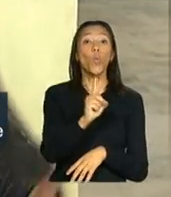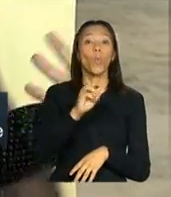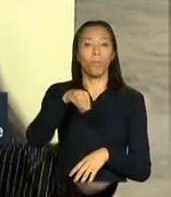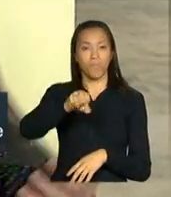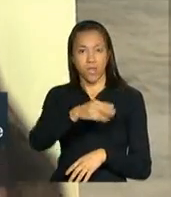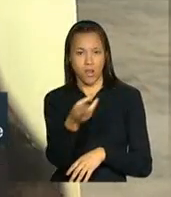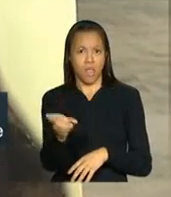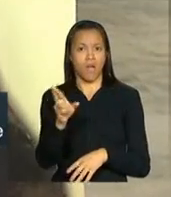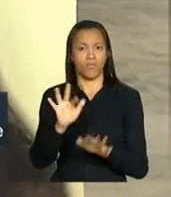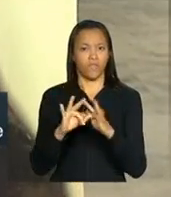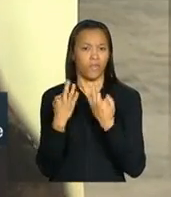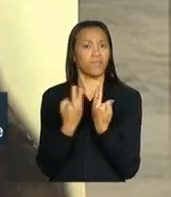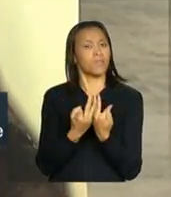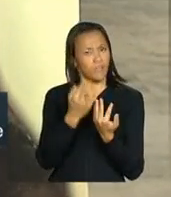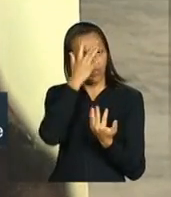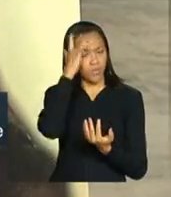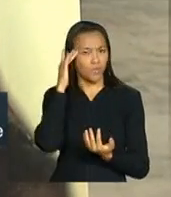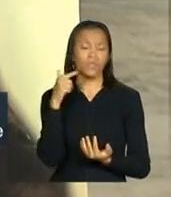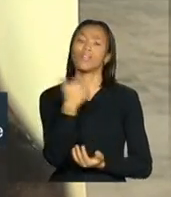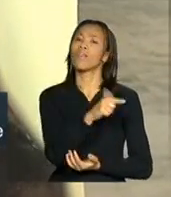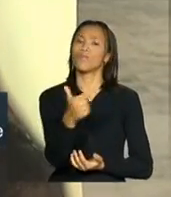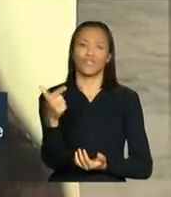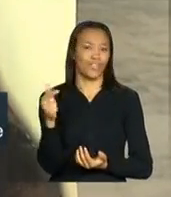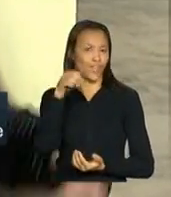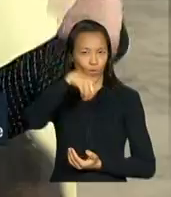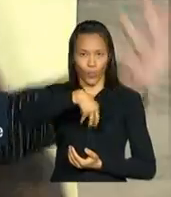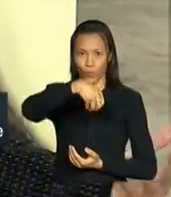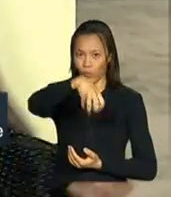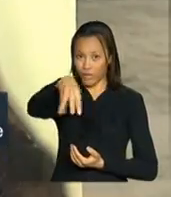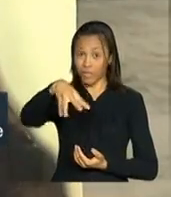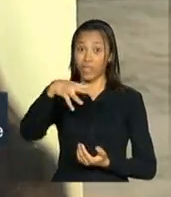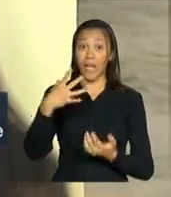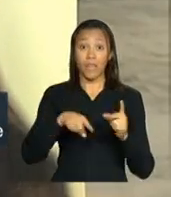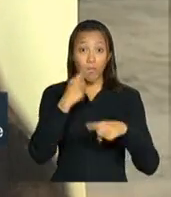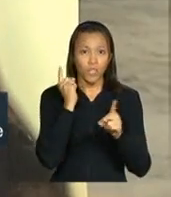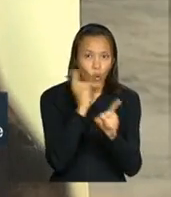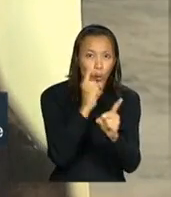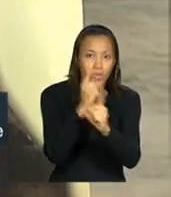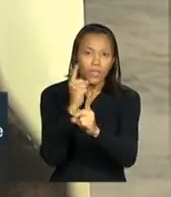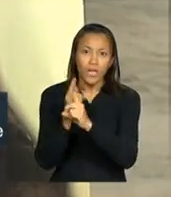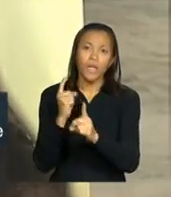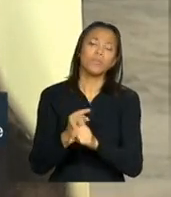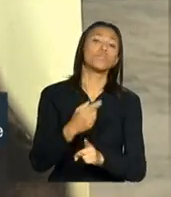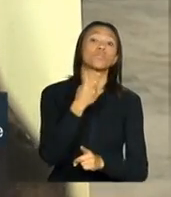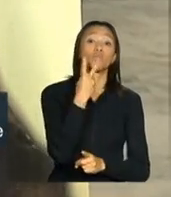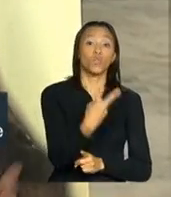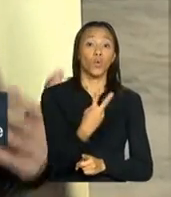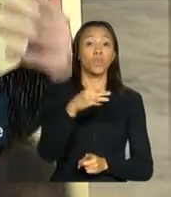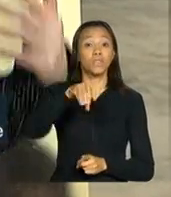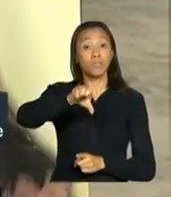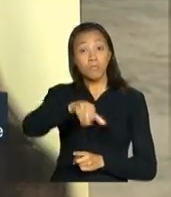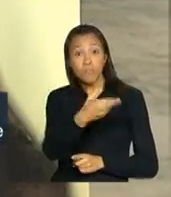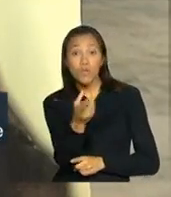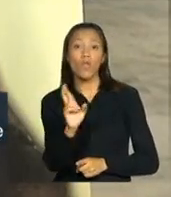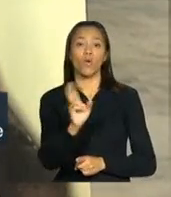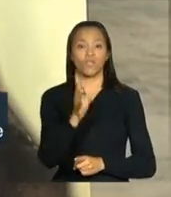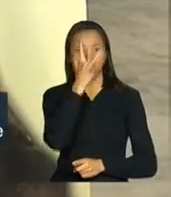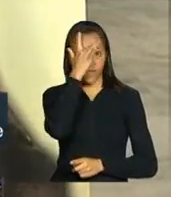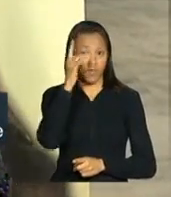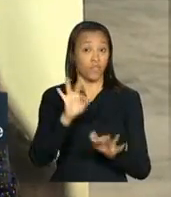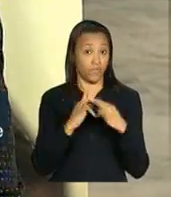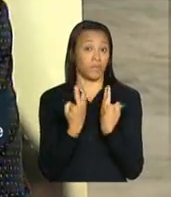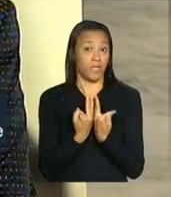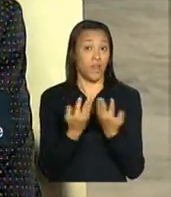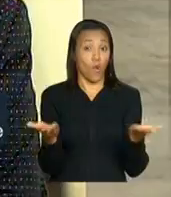pessoas 1 milhão de famílias no campo não tinham luz acabamos localizando 2 milhões de famílias então o compromisso da nossa